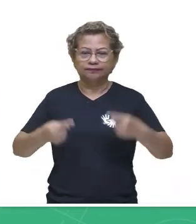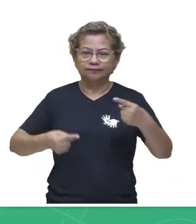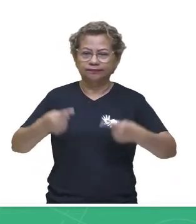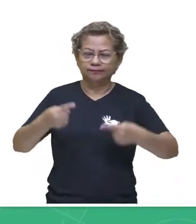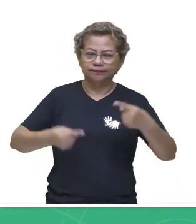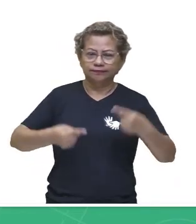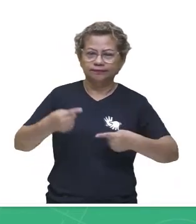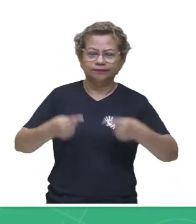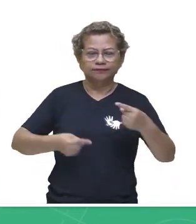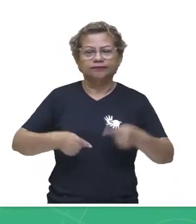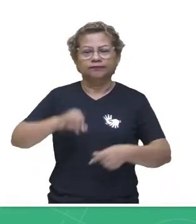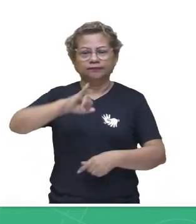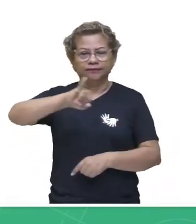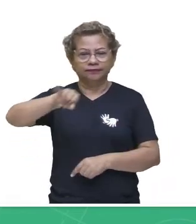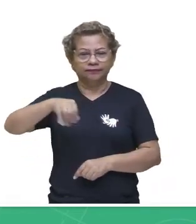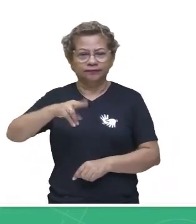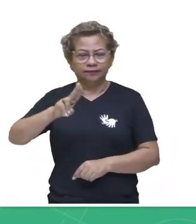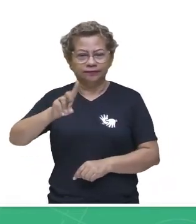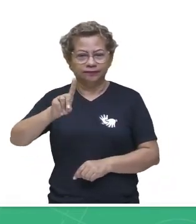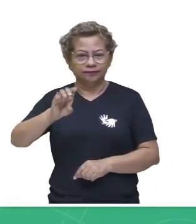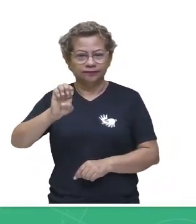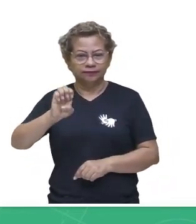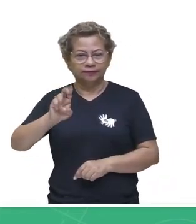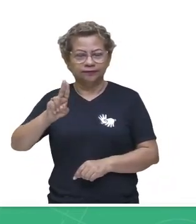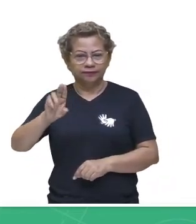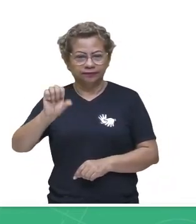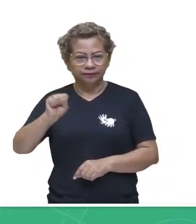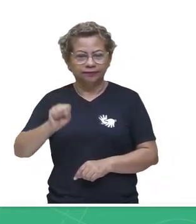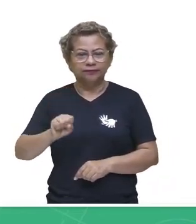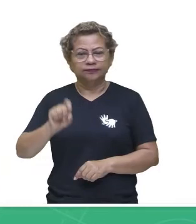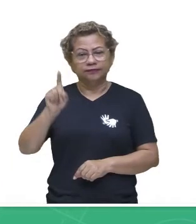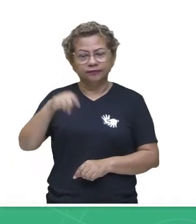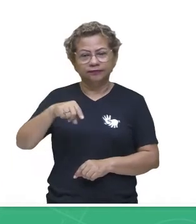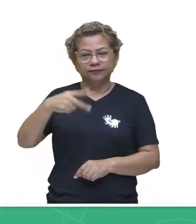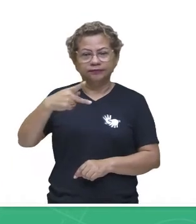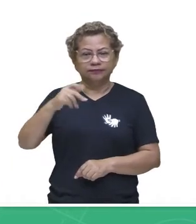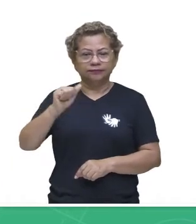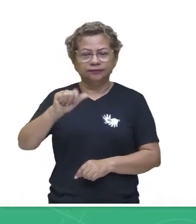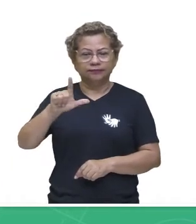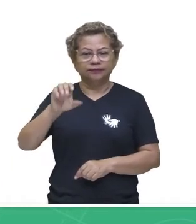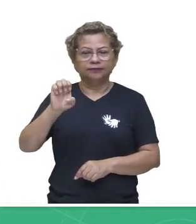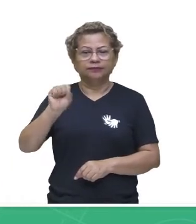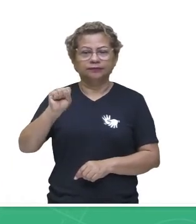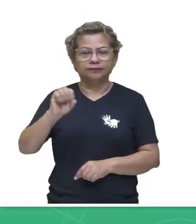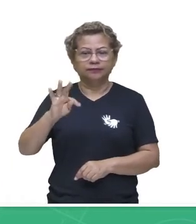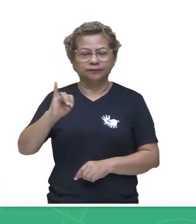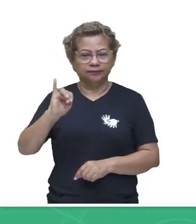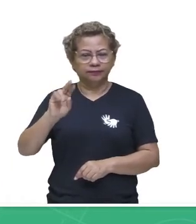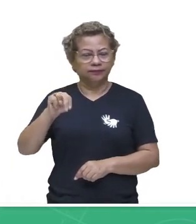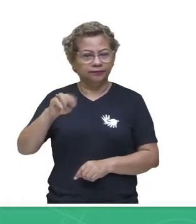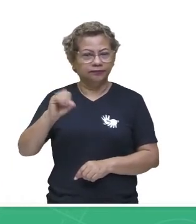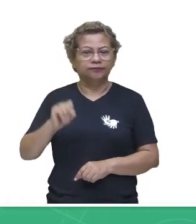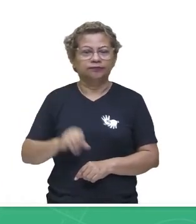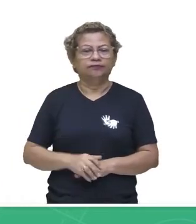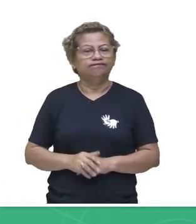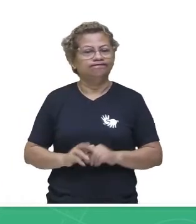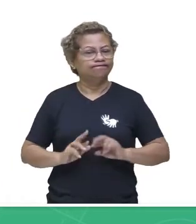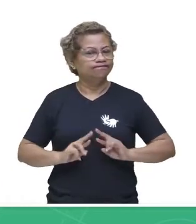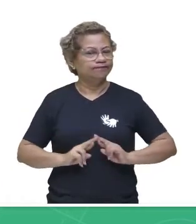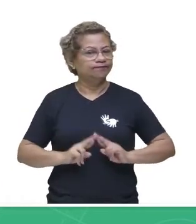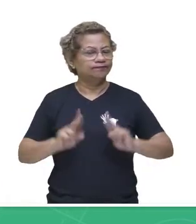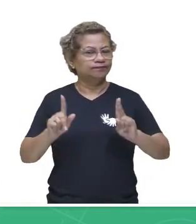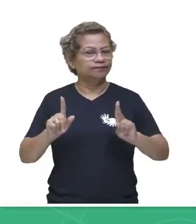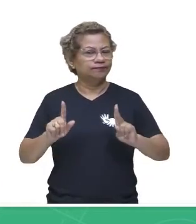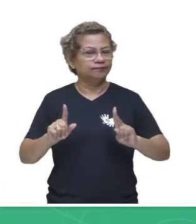e palestinos. Esse movimento sionista, ele é muito antes desse processo da Primeira Guerra. Então, a nossa realidade